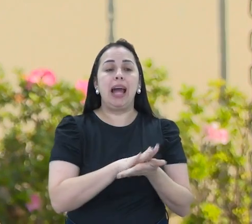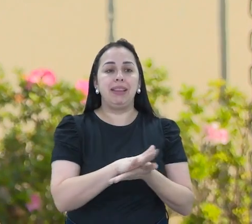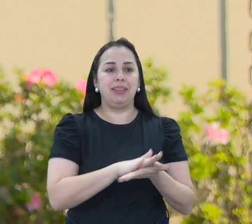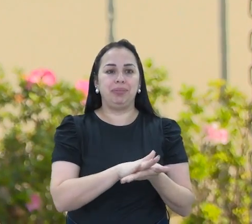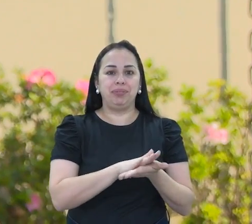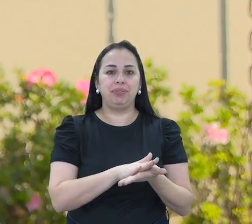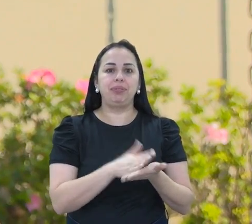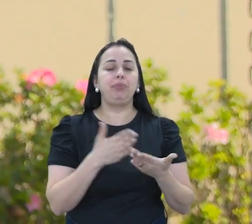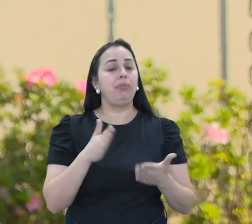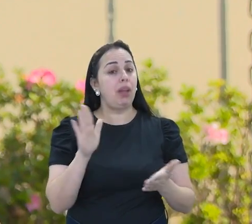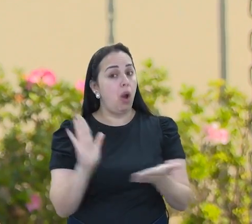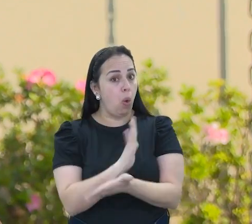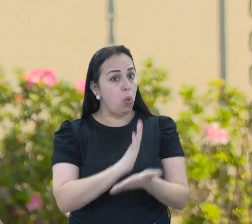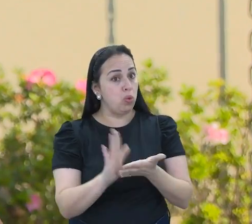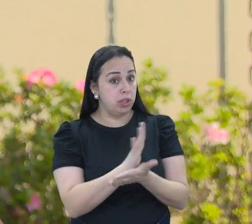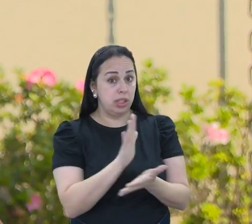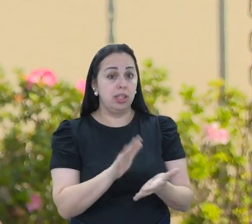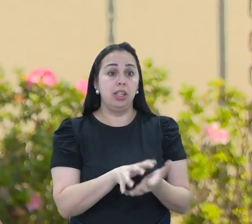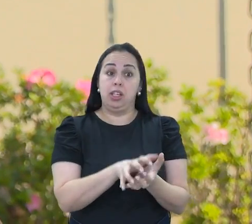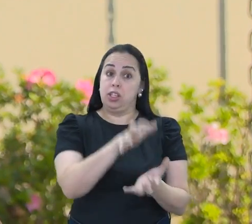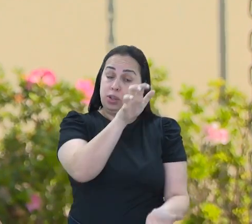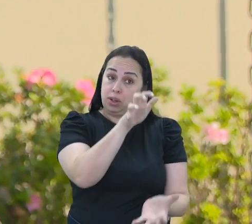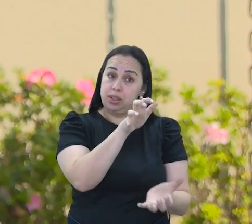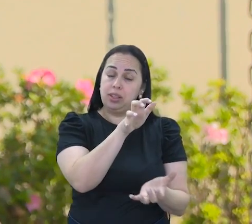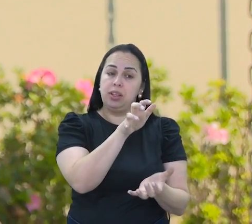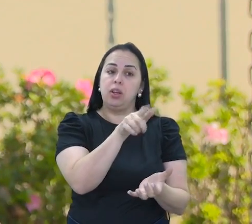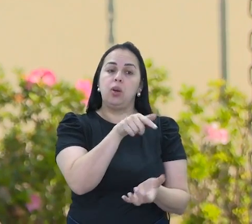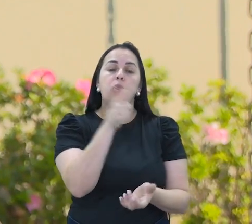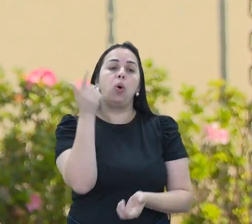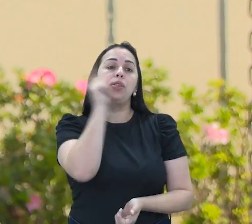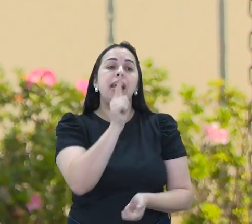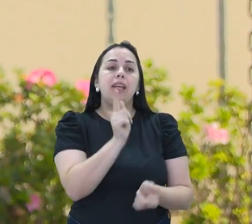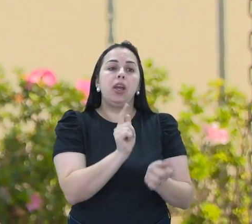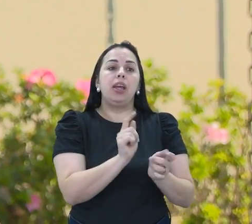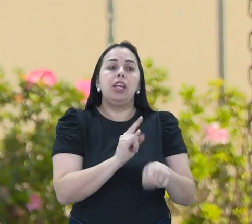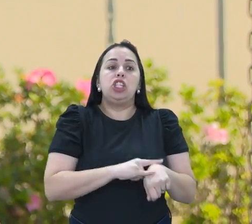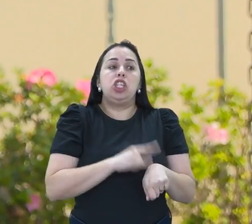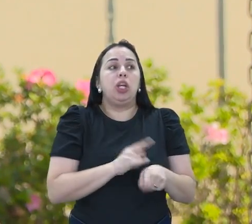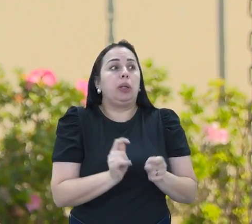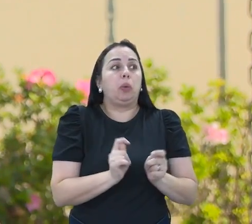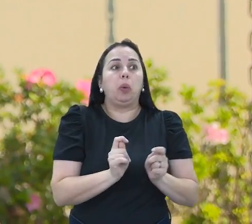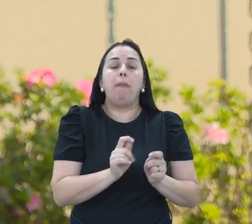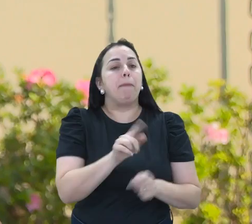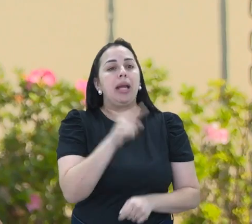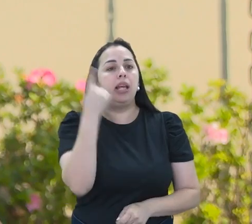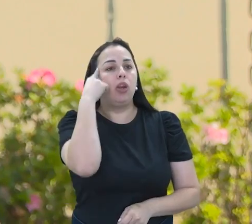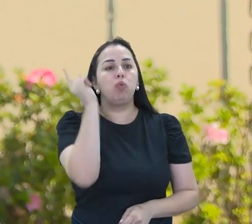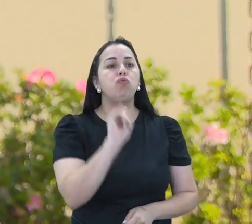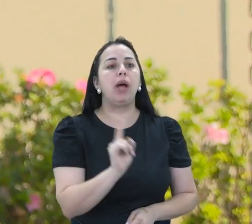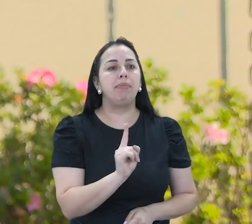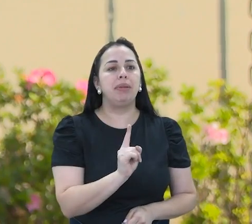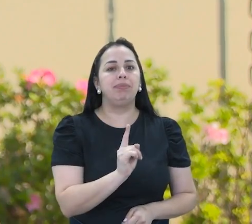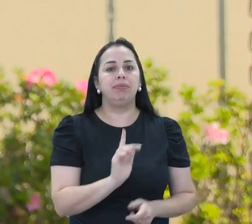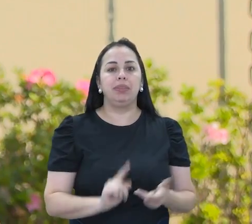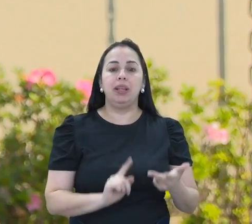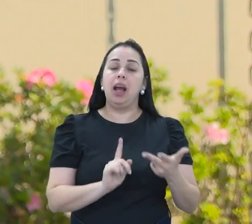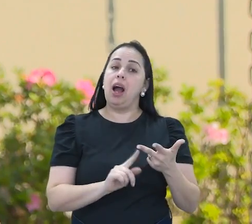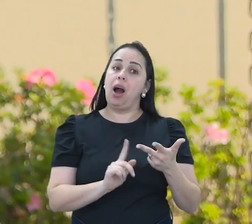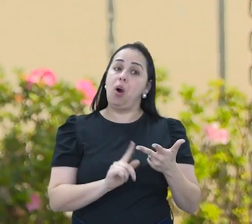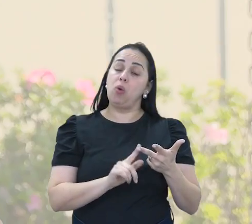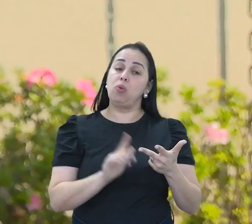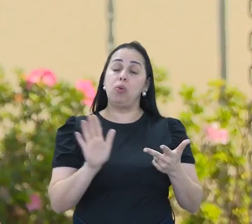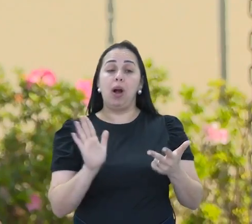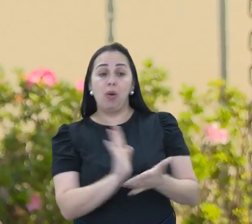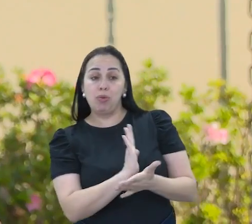ele não percebe mais que está com sede. Tem idosos que conseguem ainda ter o controle de ir ao banheiro, mas ele não sabe que ele quer